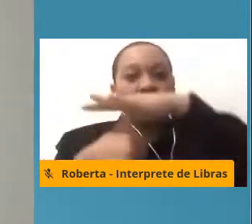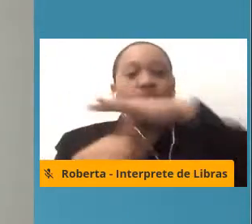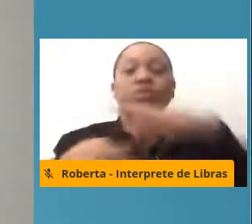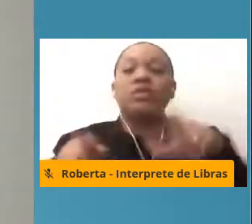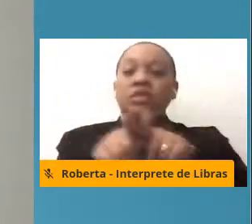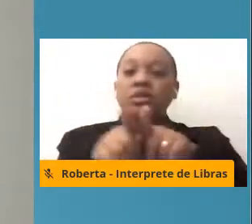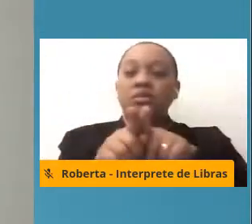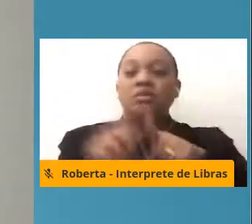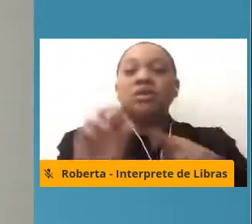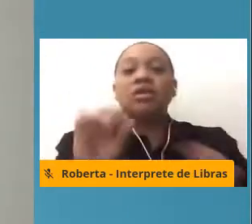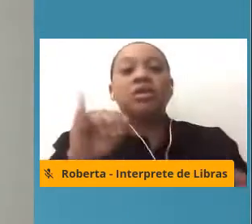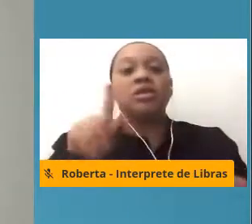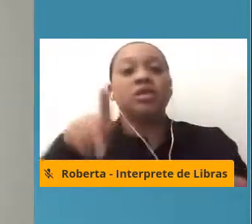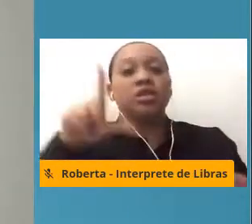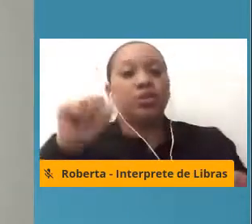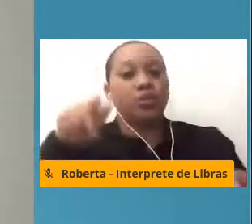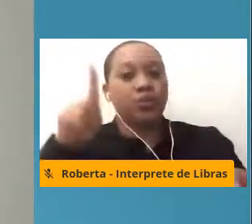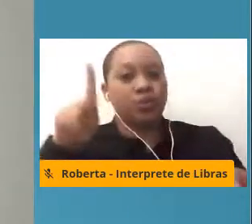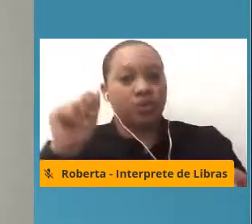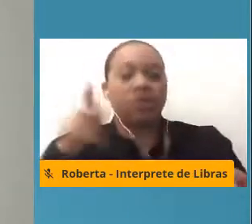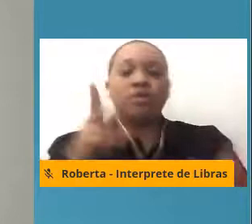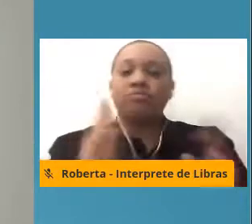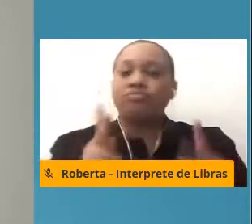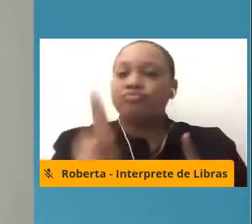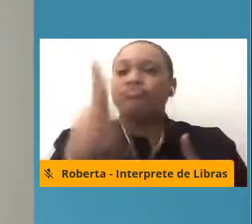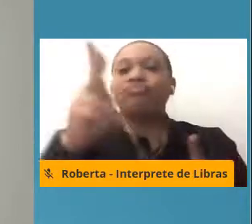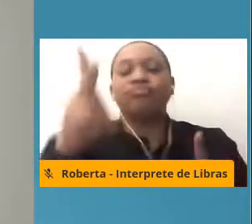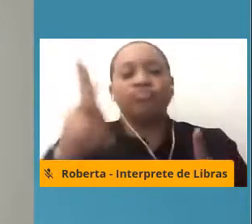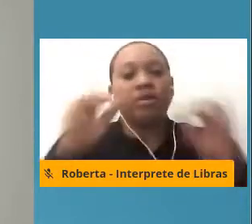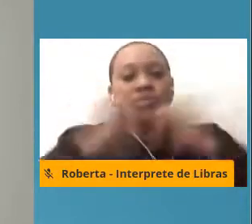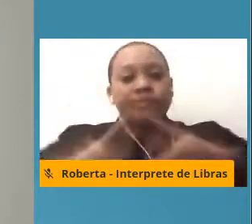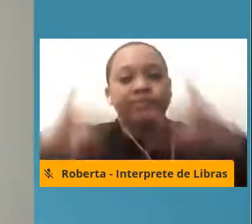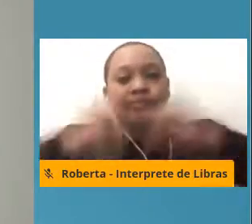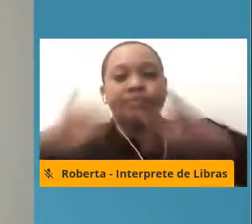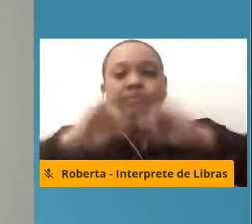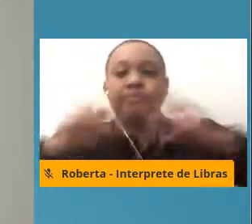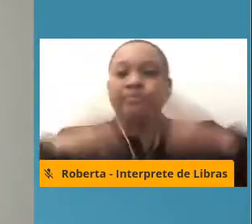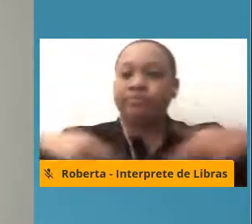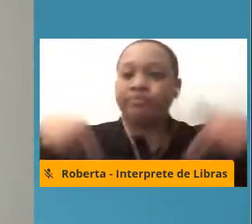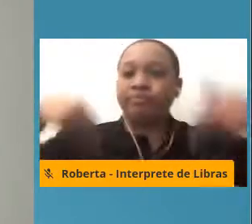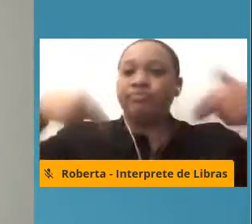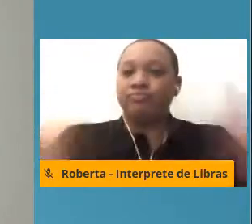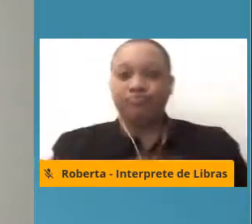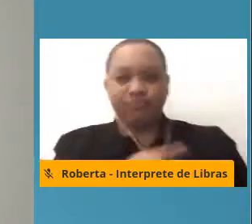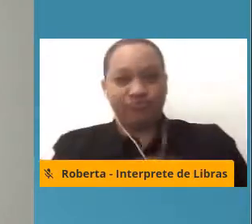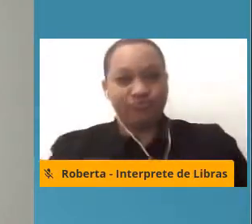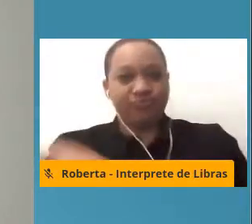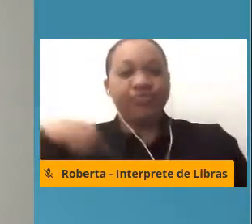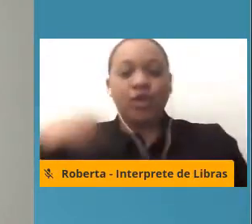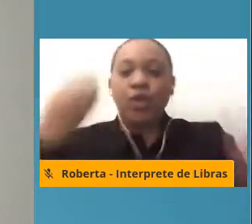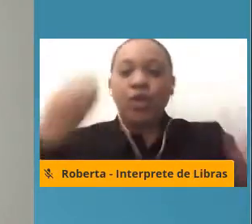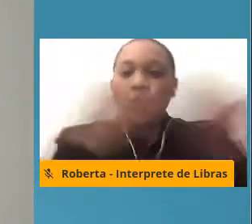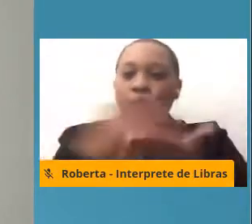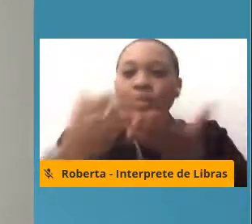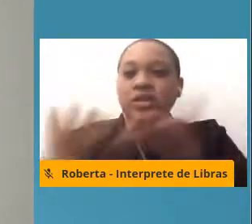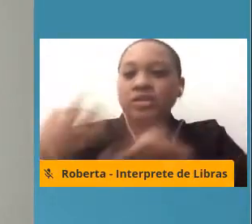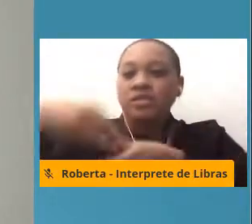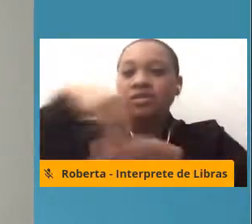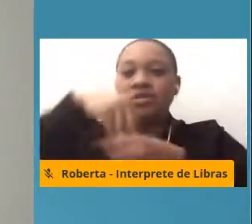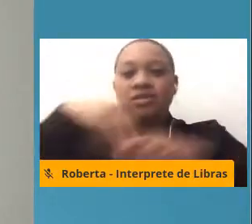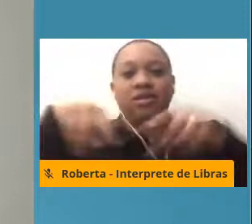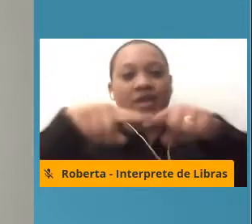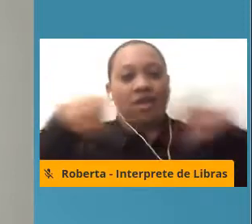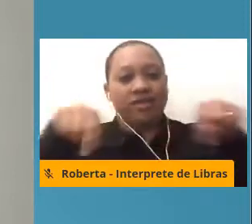né, com esse evento, que a Uncisal continue, que a gente aprenda a fazer divulgação científica, e que comece dentro das nossas salas de aula, com os